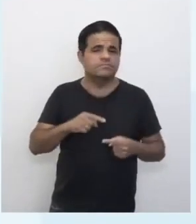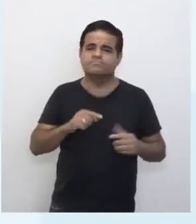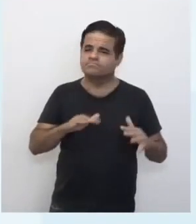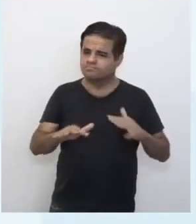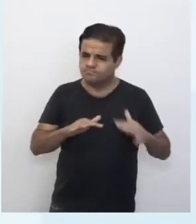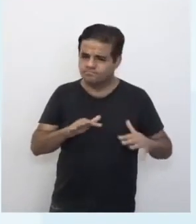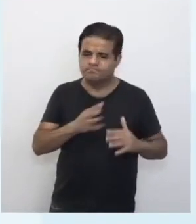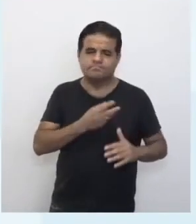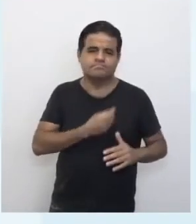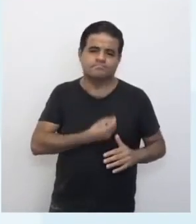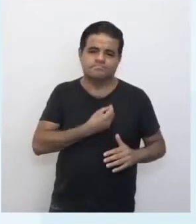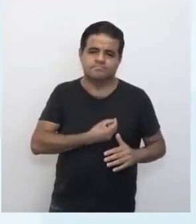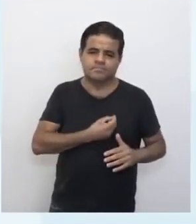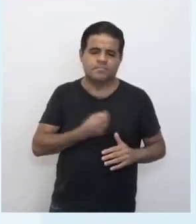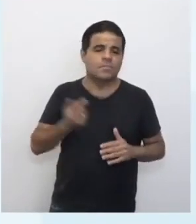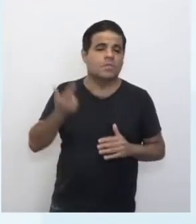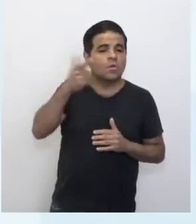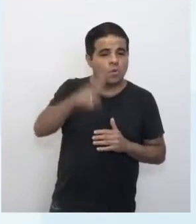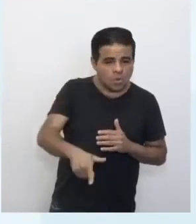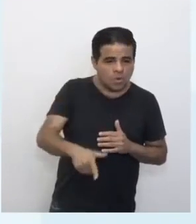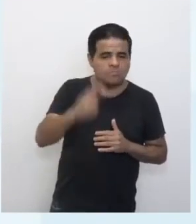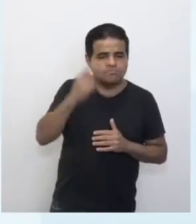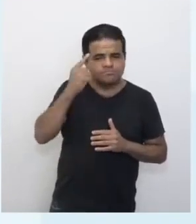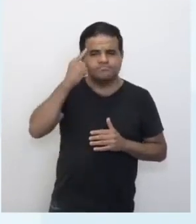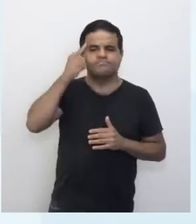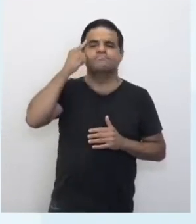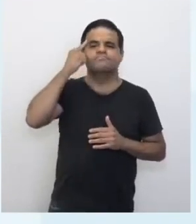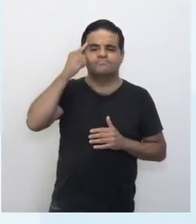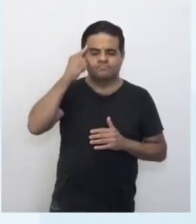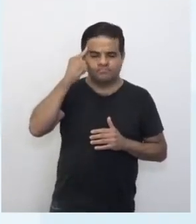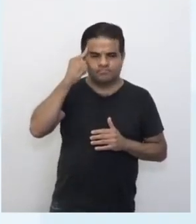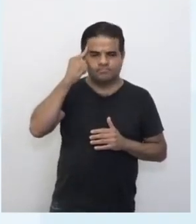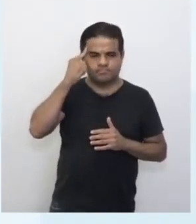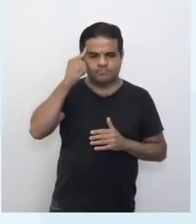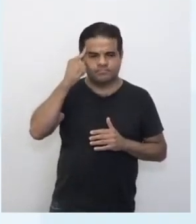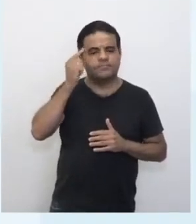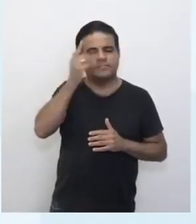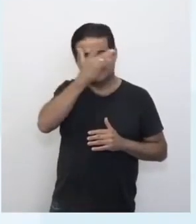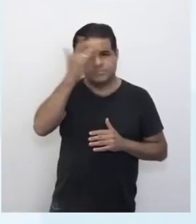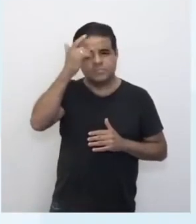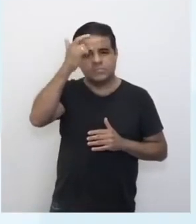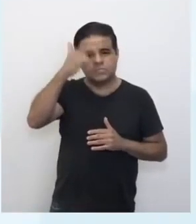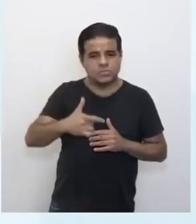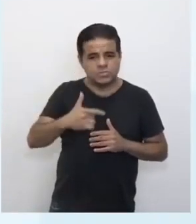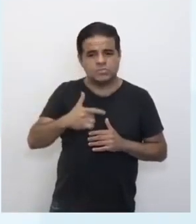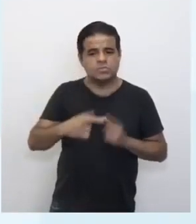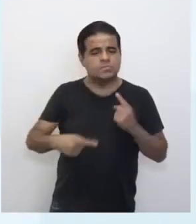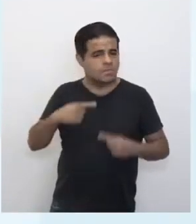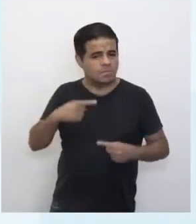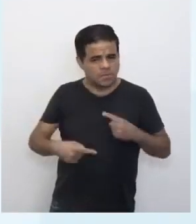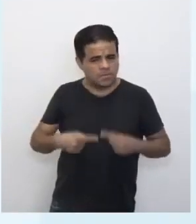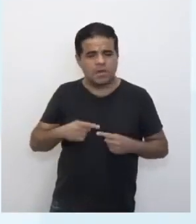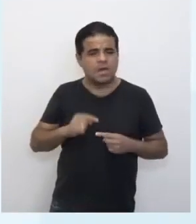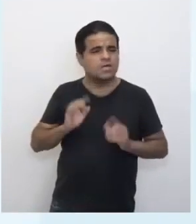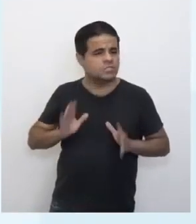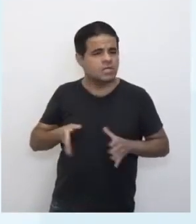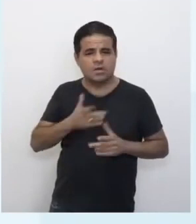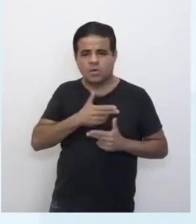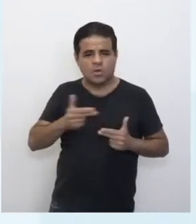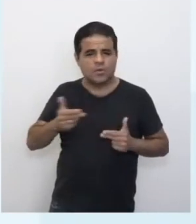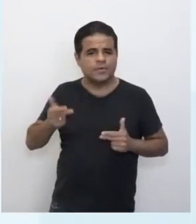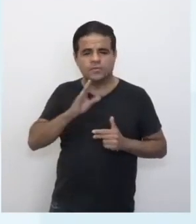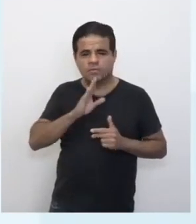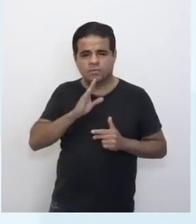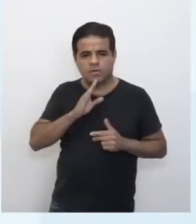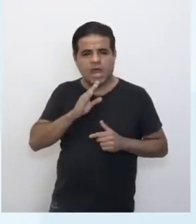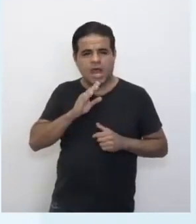ativa. E agora, mais uma de senso comum agora. Das pessoas debatendo em cima do que conhecem. Andar